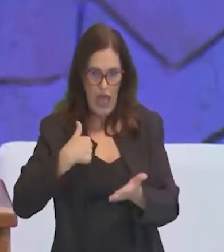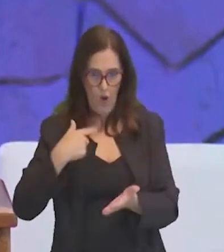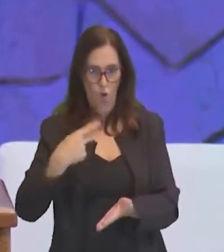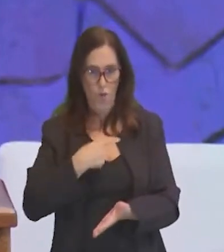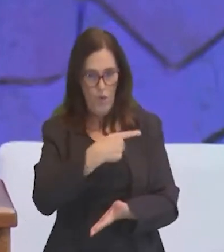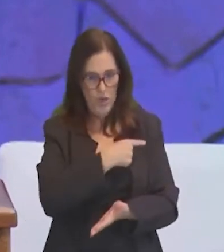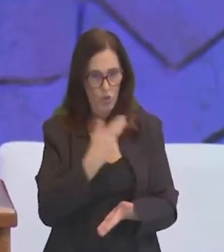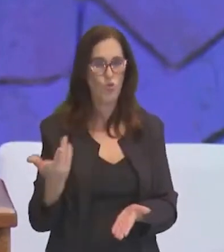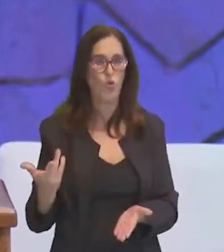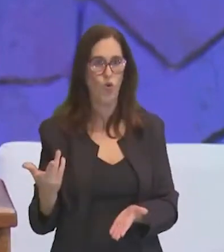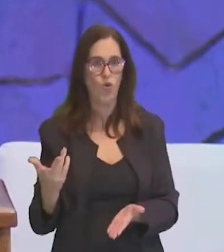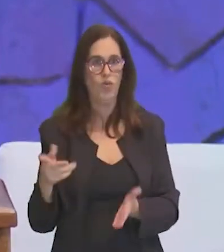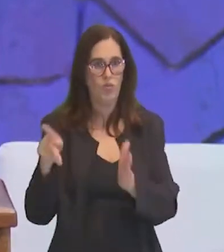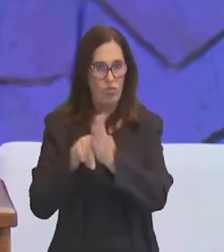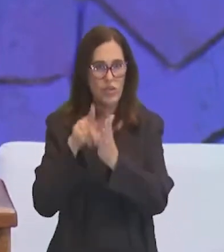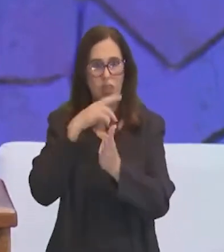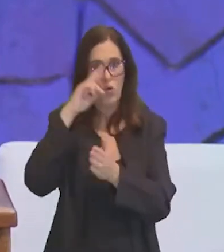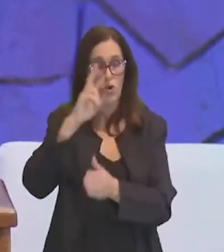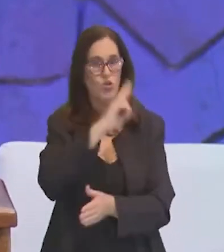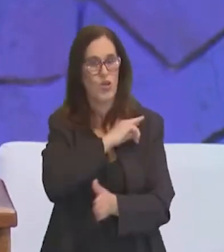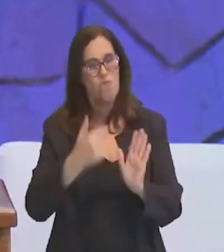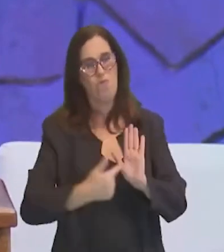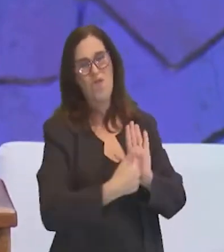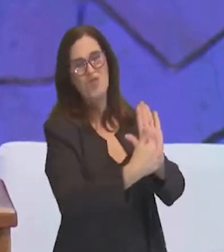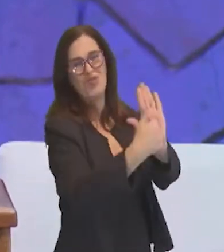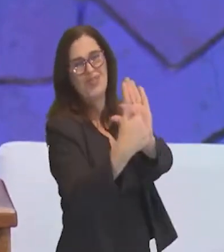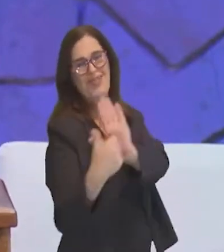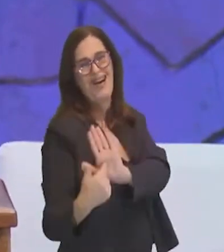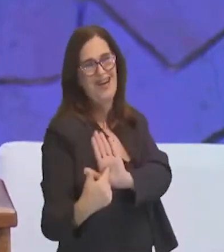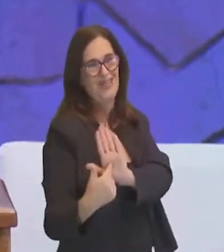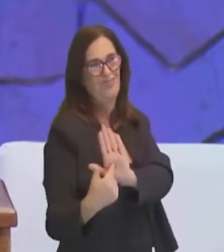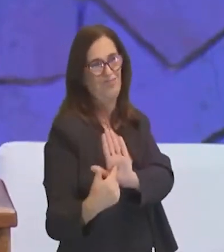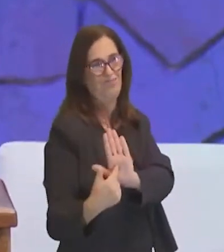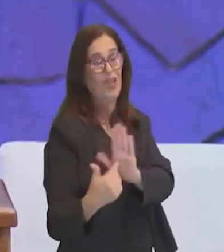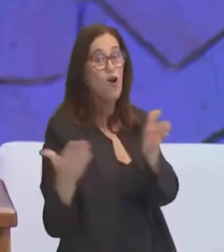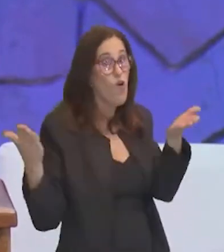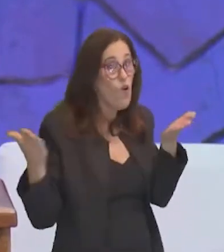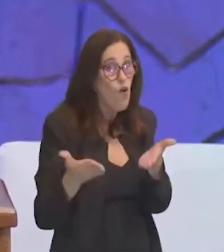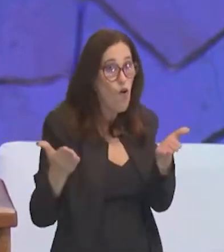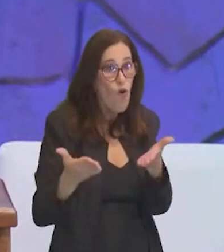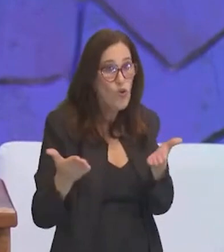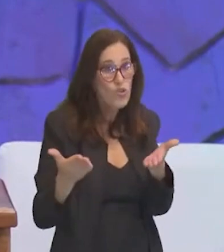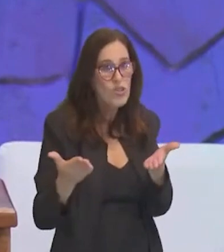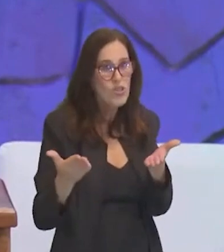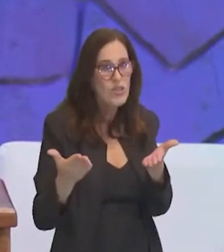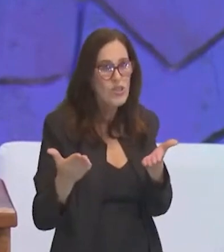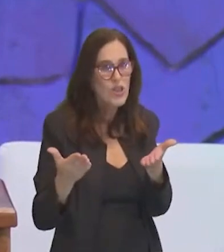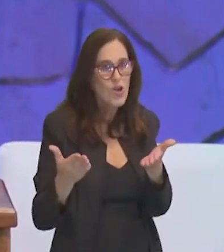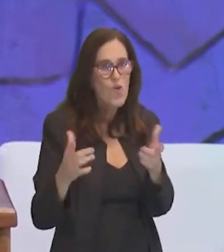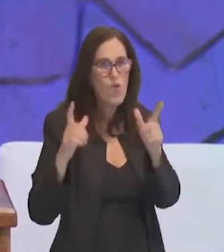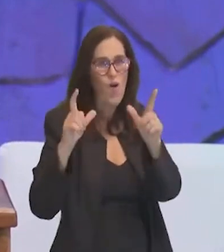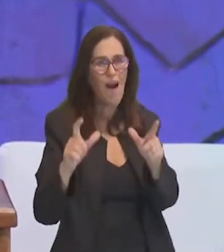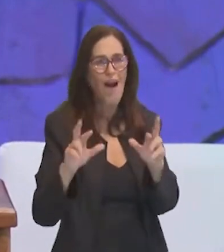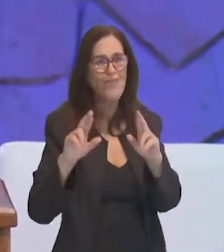tenho a responsabilidade de te apresentar hoje uma Canaã diferente.